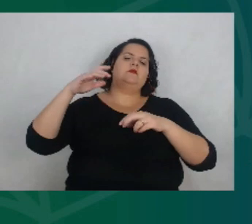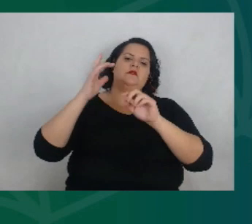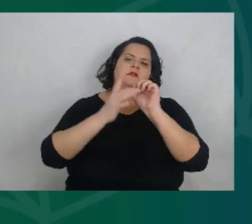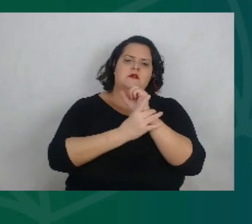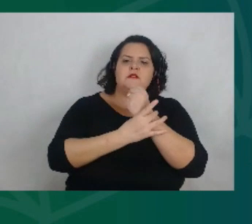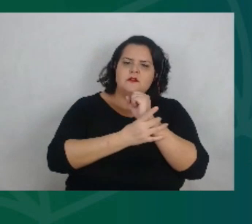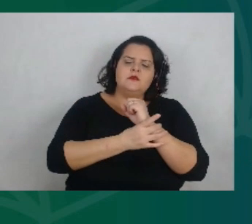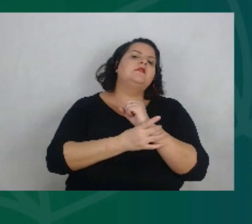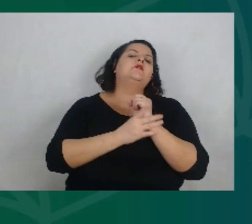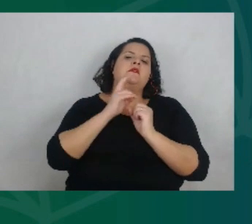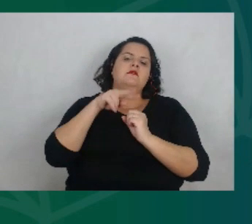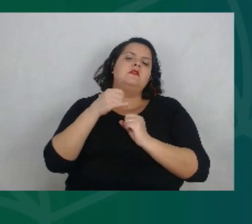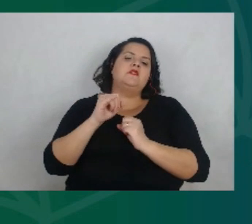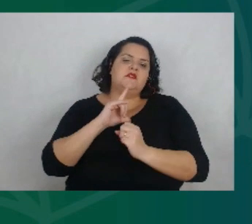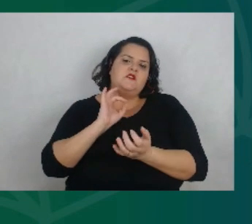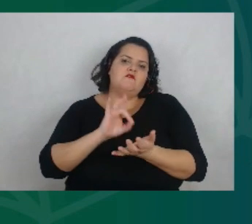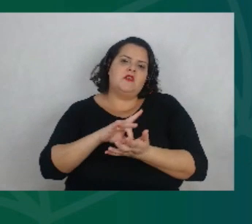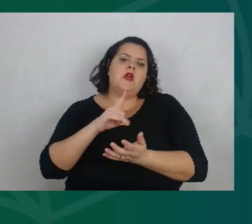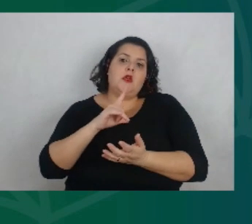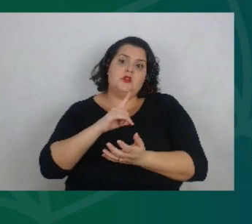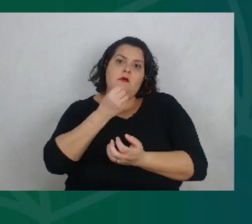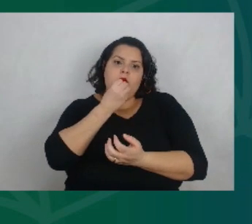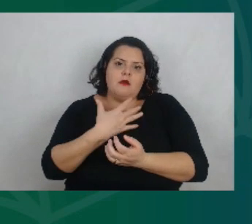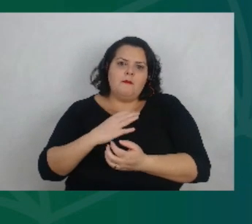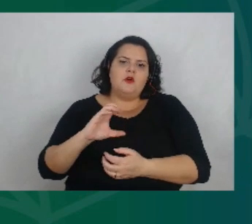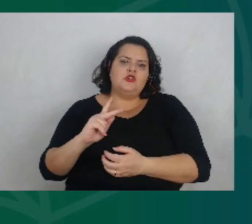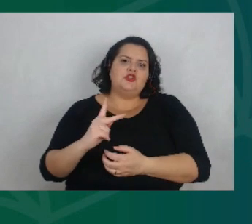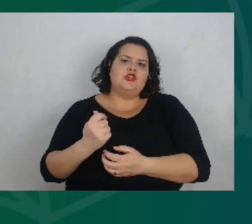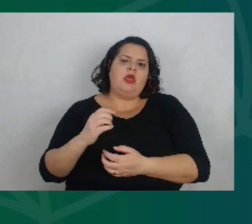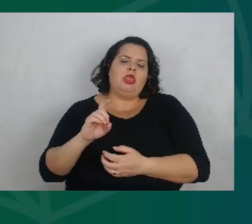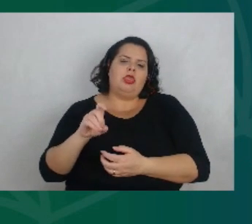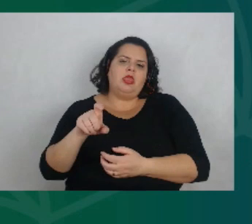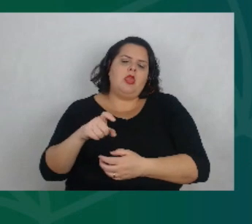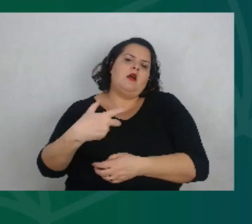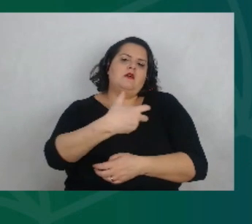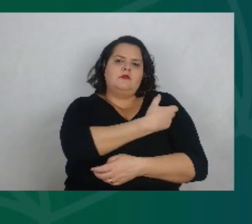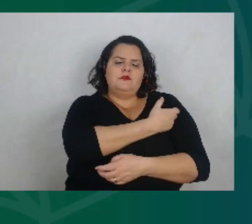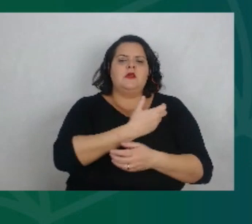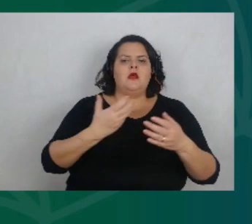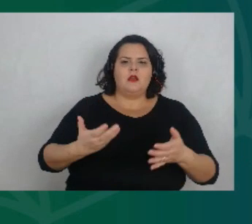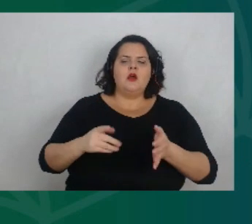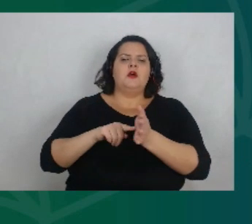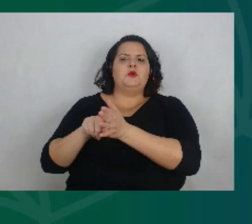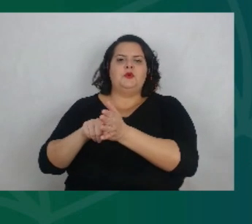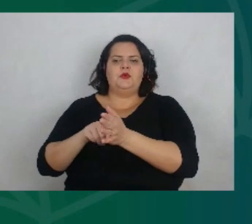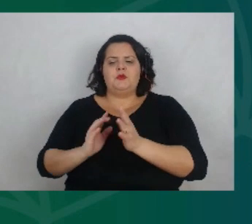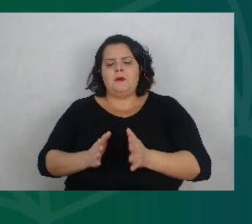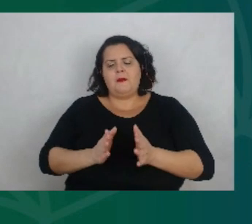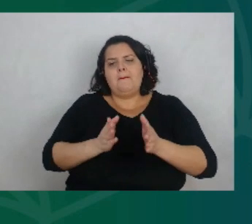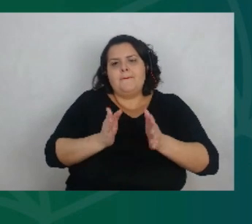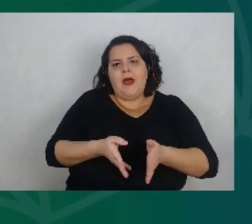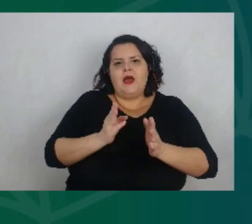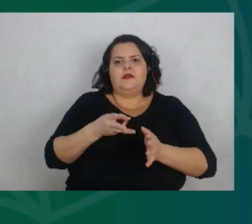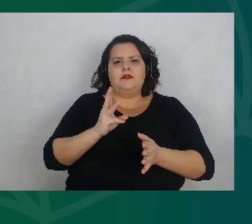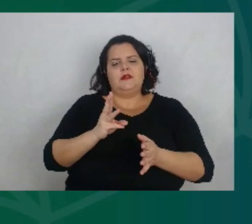Chadox N-Covid-19 não replicante. Então, é um estudo de fase 3 para avaliar segurança e